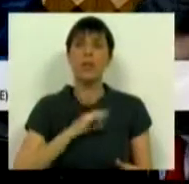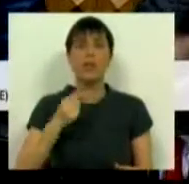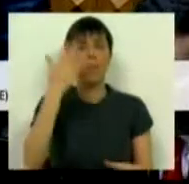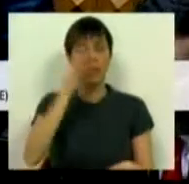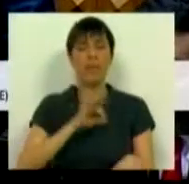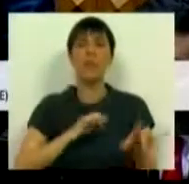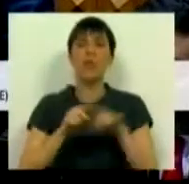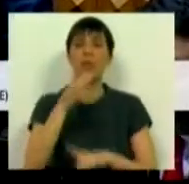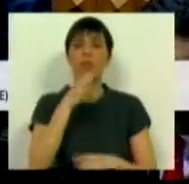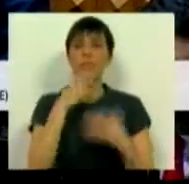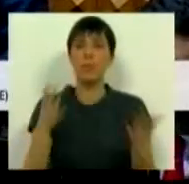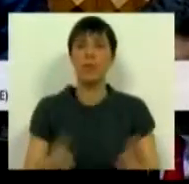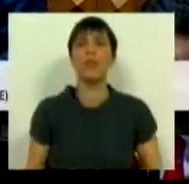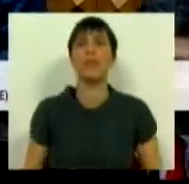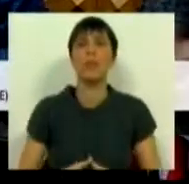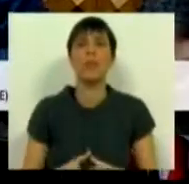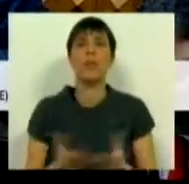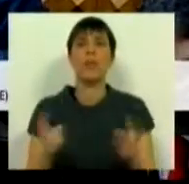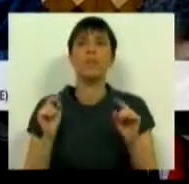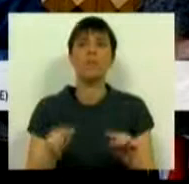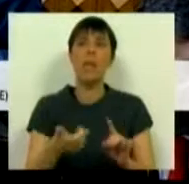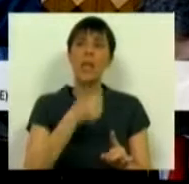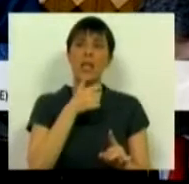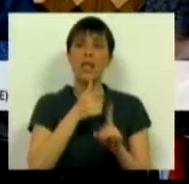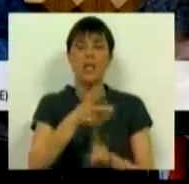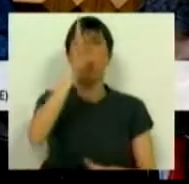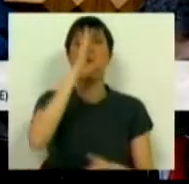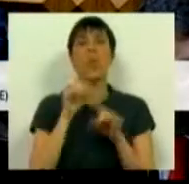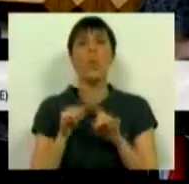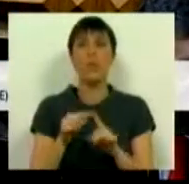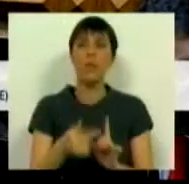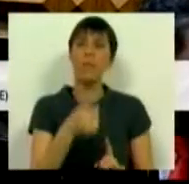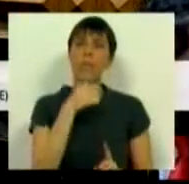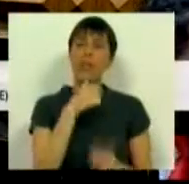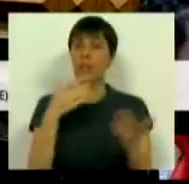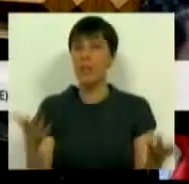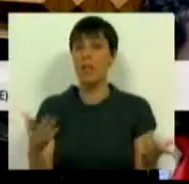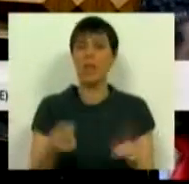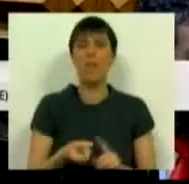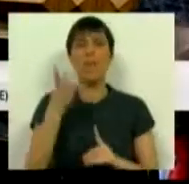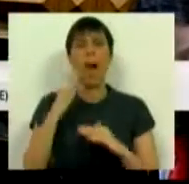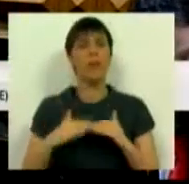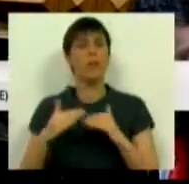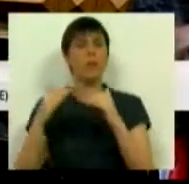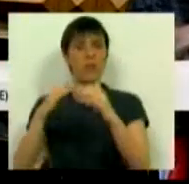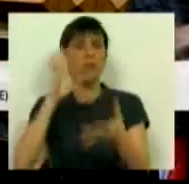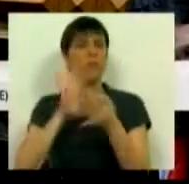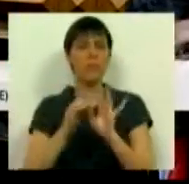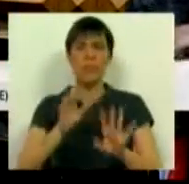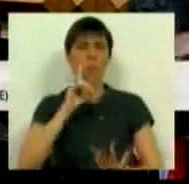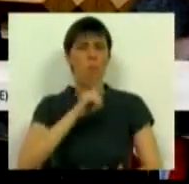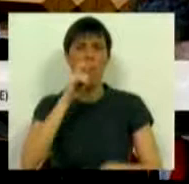Senhora Presidente, senhores deputados, esta decisão do Governo é uma decisão a vários títulos